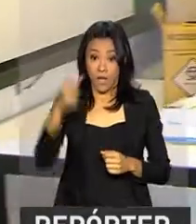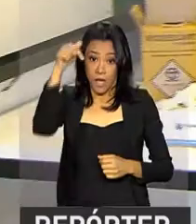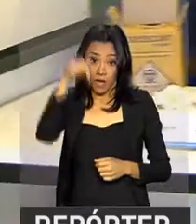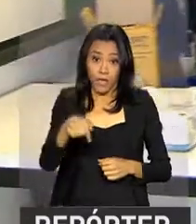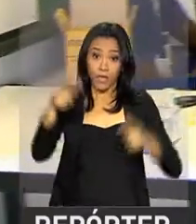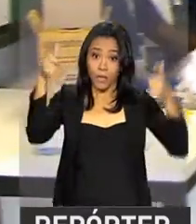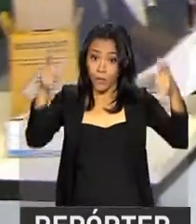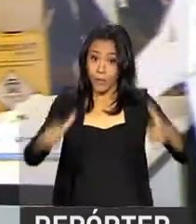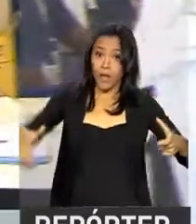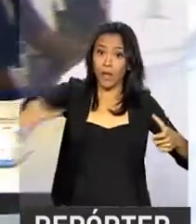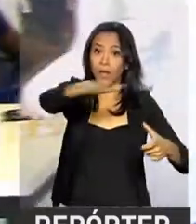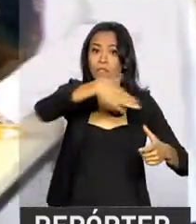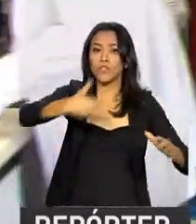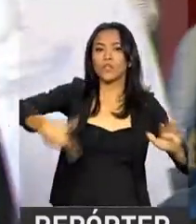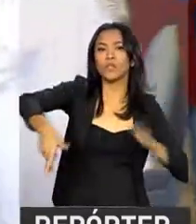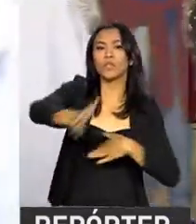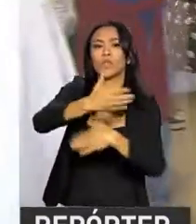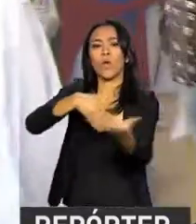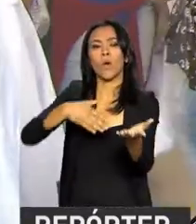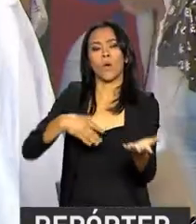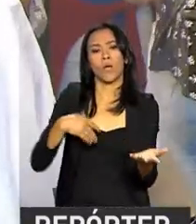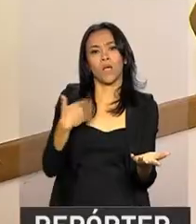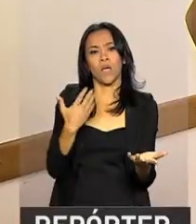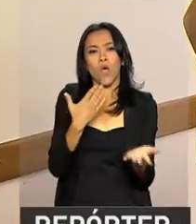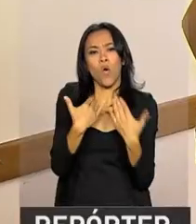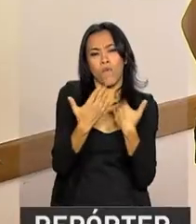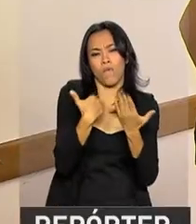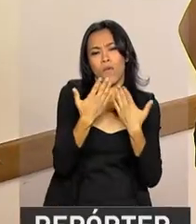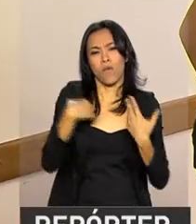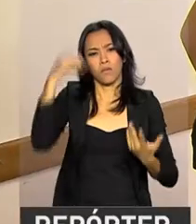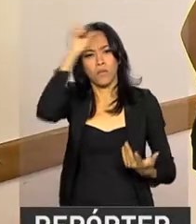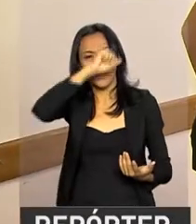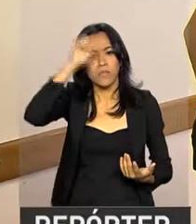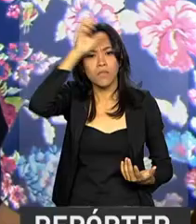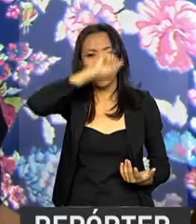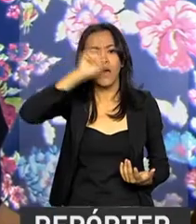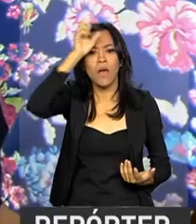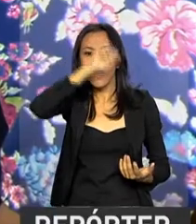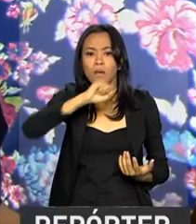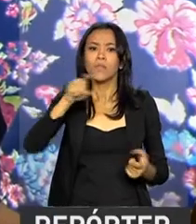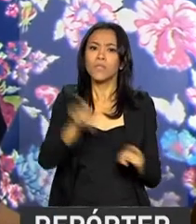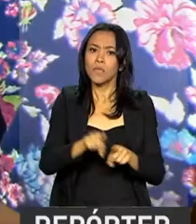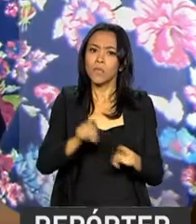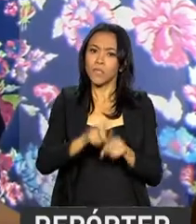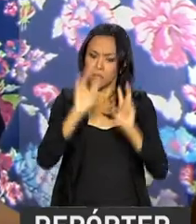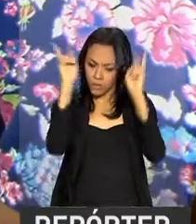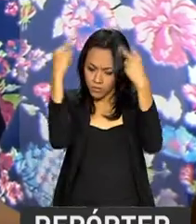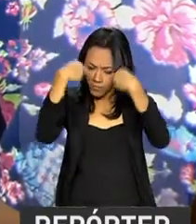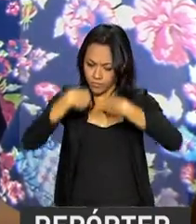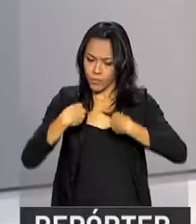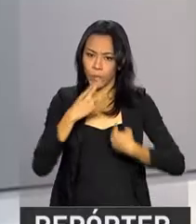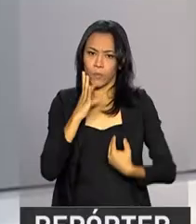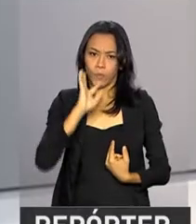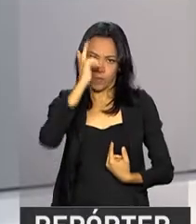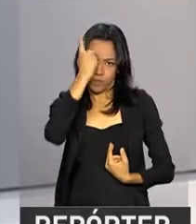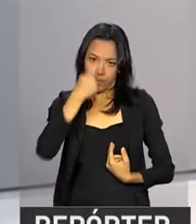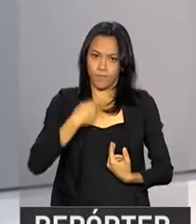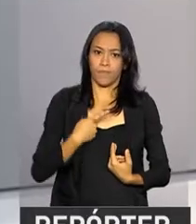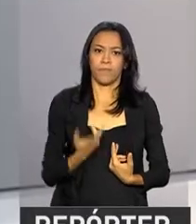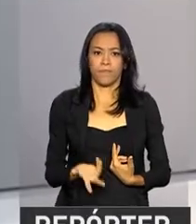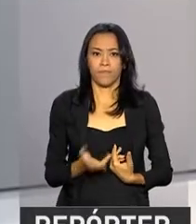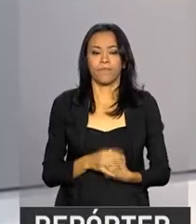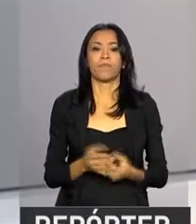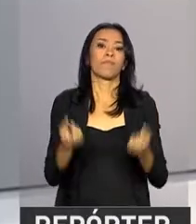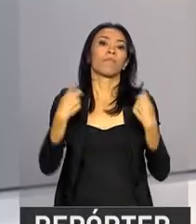ser um espaço para isso, de troca, de conversa, de aprendizado, e de autoconhecimento,